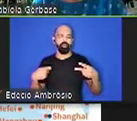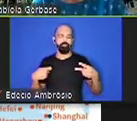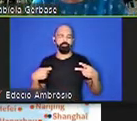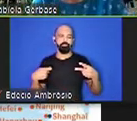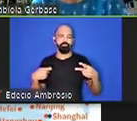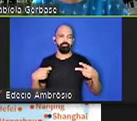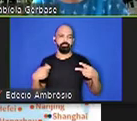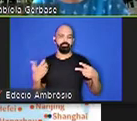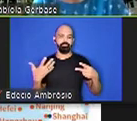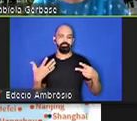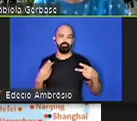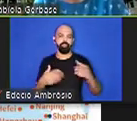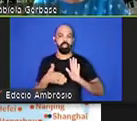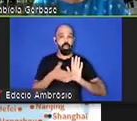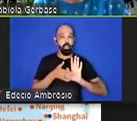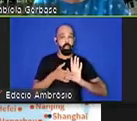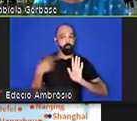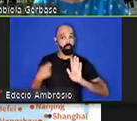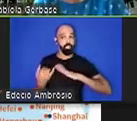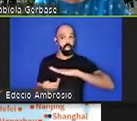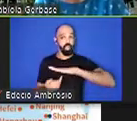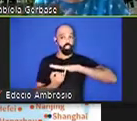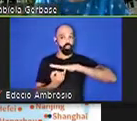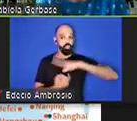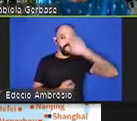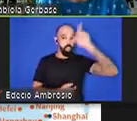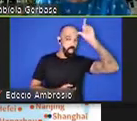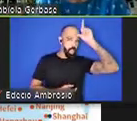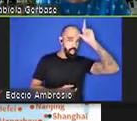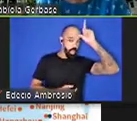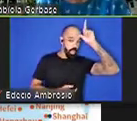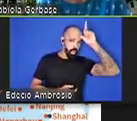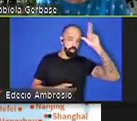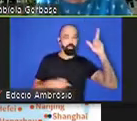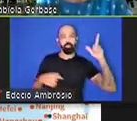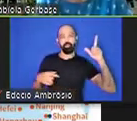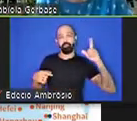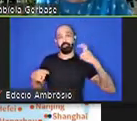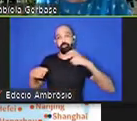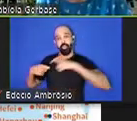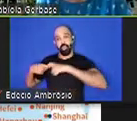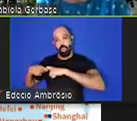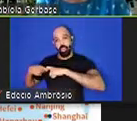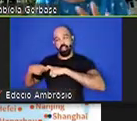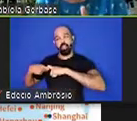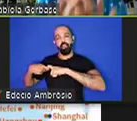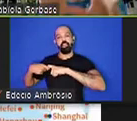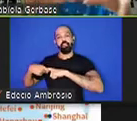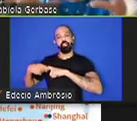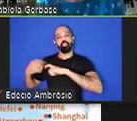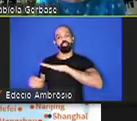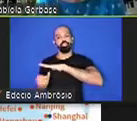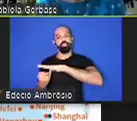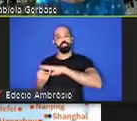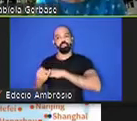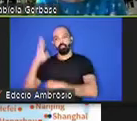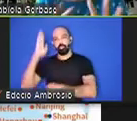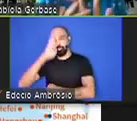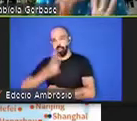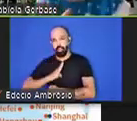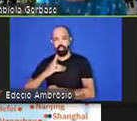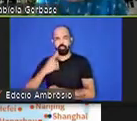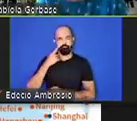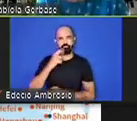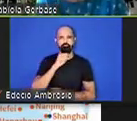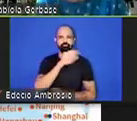a proposta tem que ser feita pela instituição alemã, né, em parceria com a instituição brasileira, é que a gente vê uma distribuição